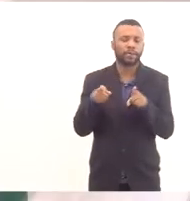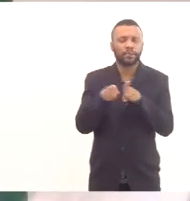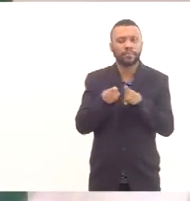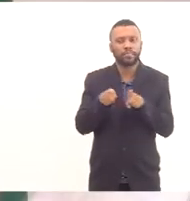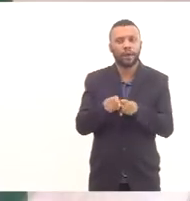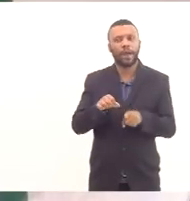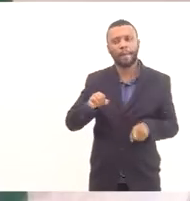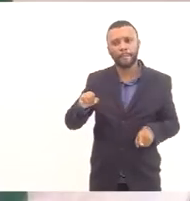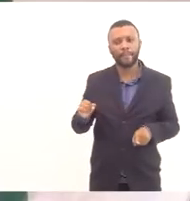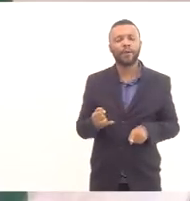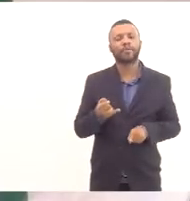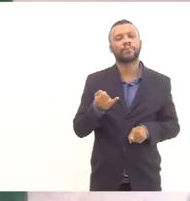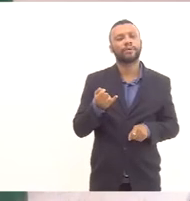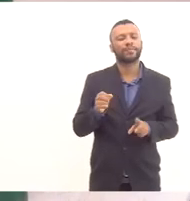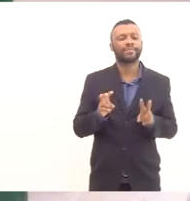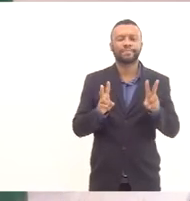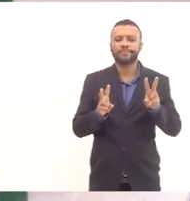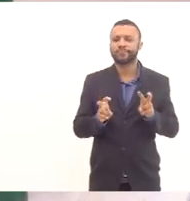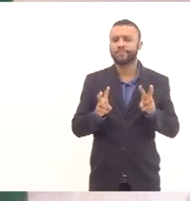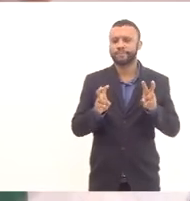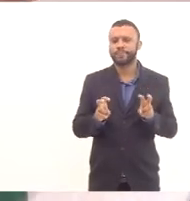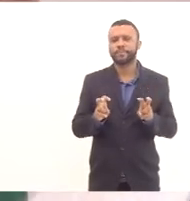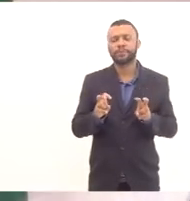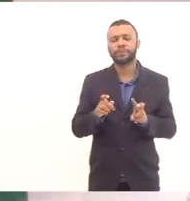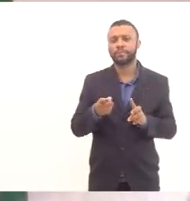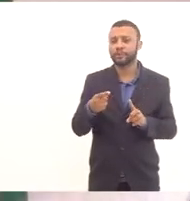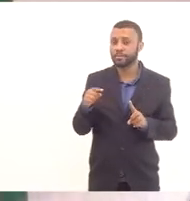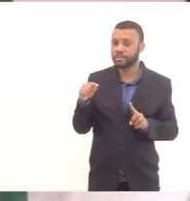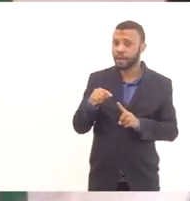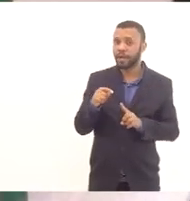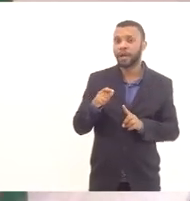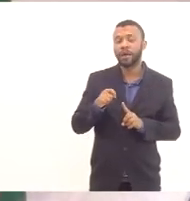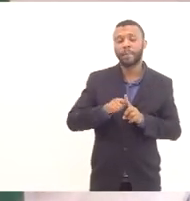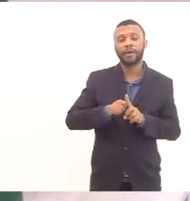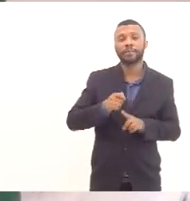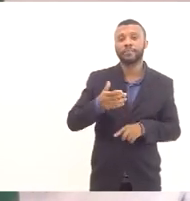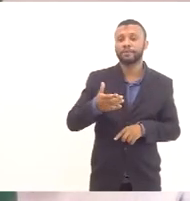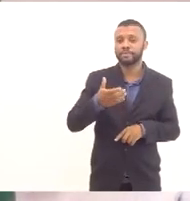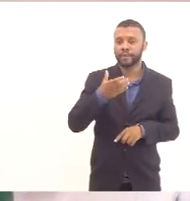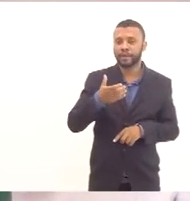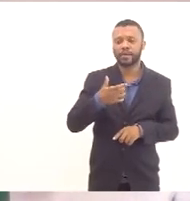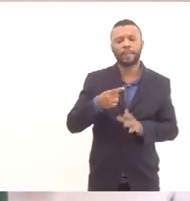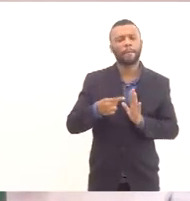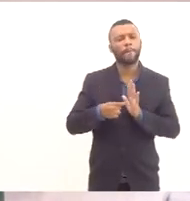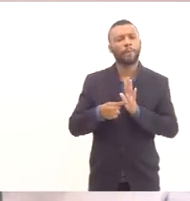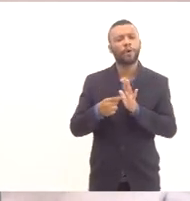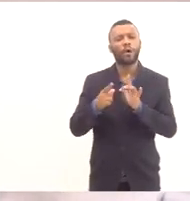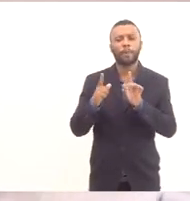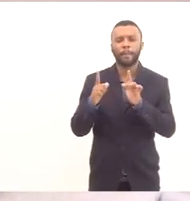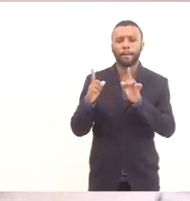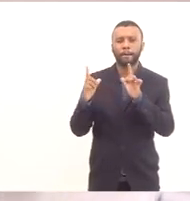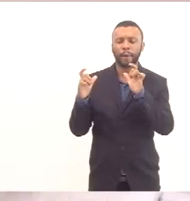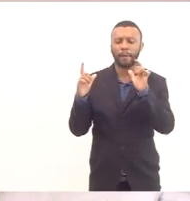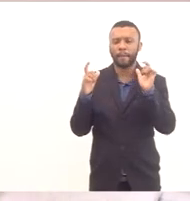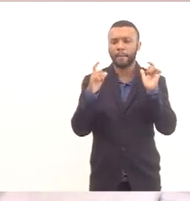é a menção para que a gente coloque o natal nos apresentou aqui algumas fotografias exatamente do Estado